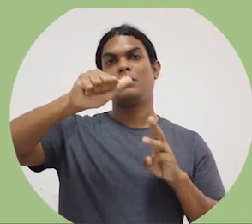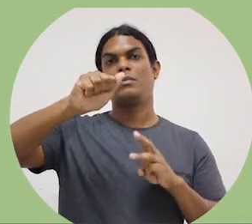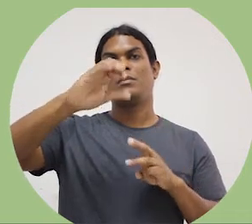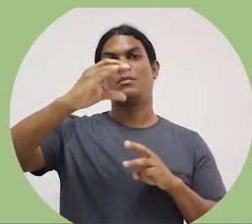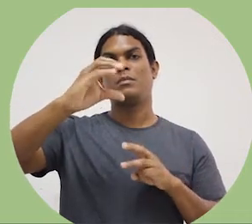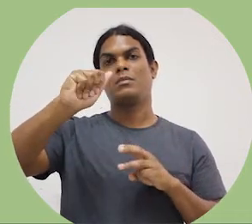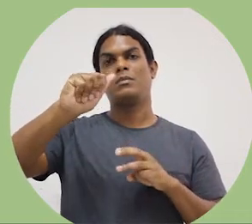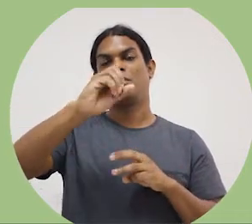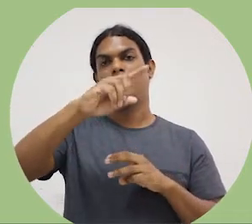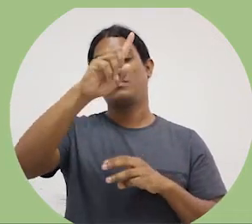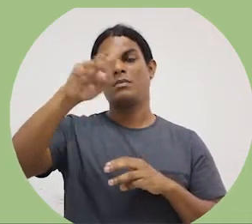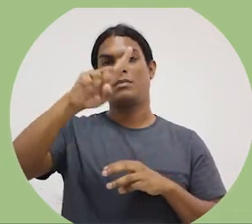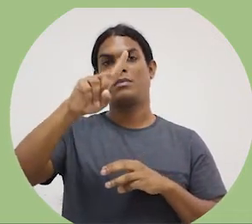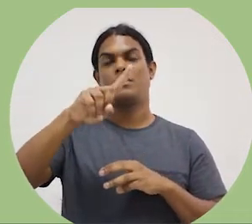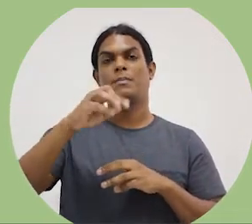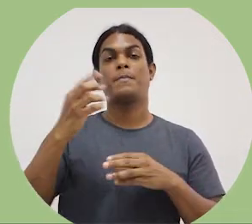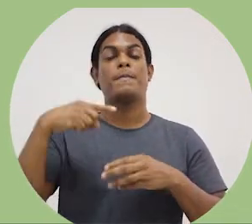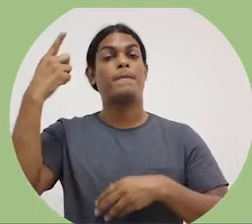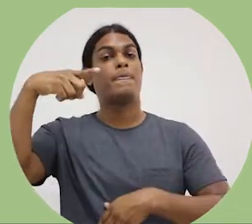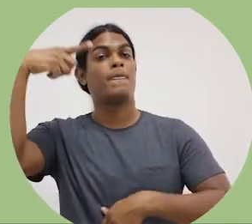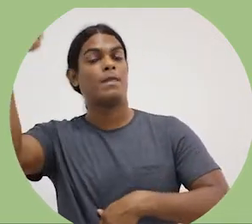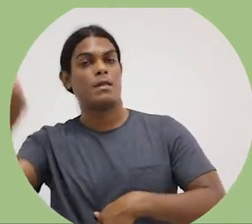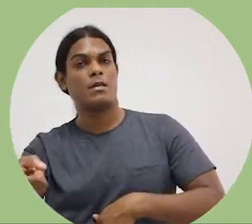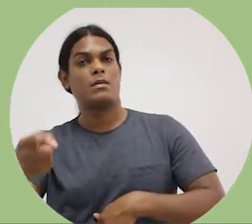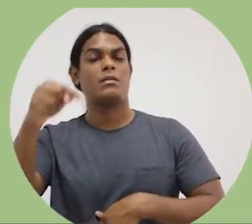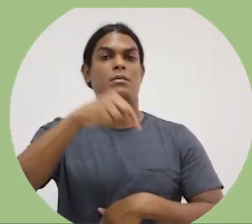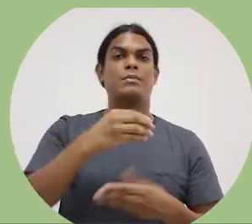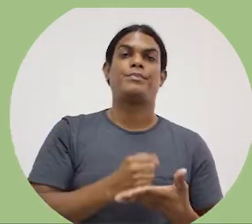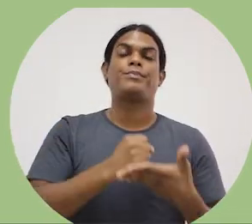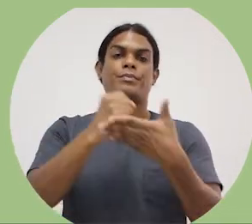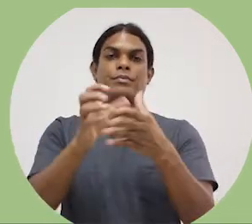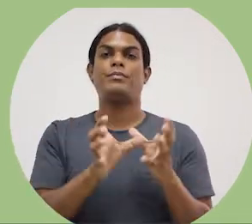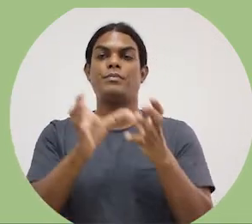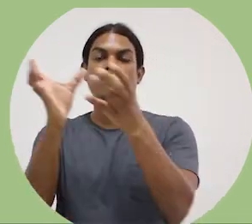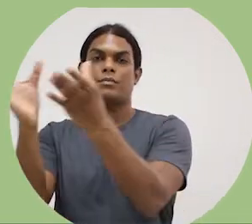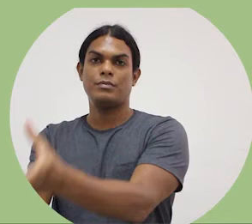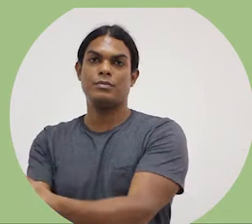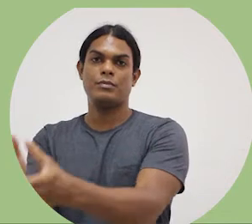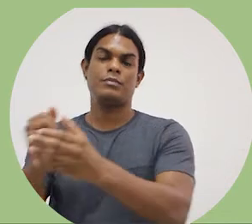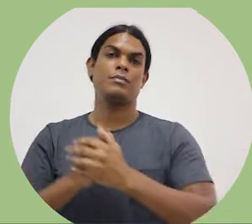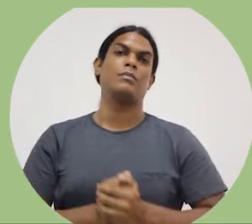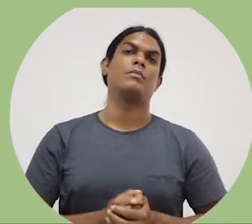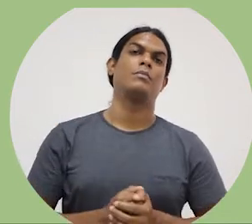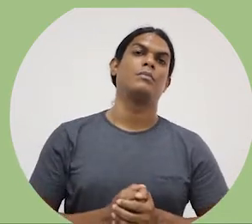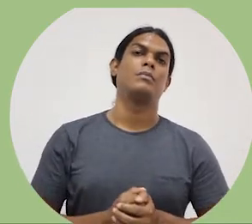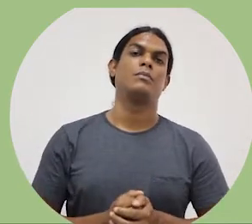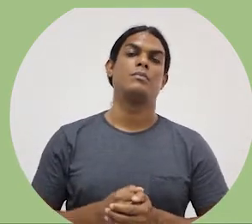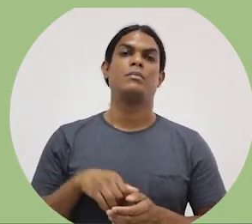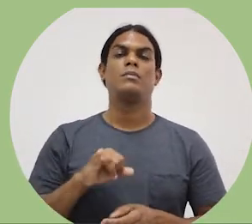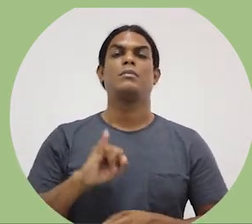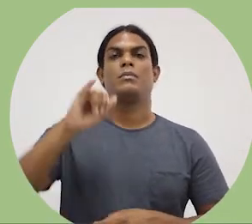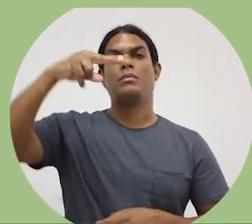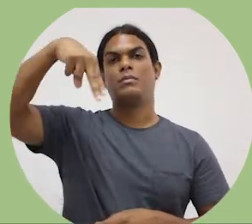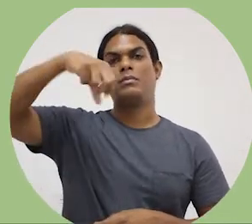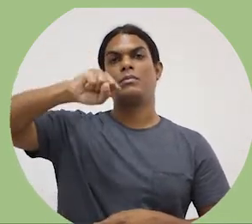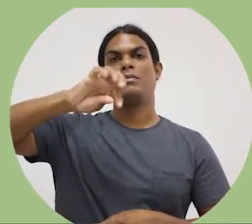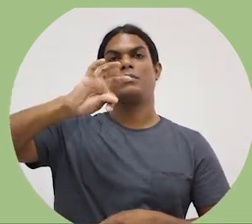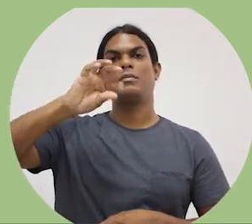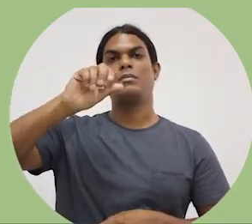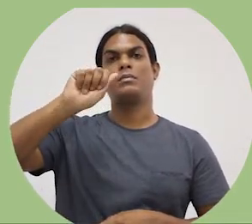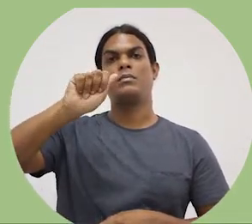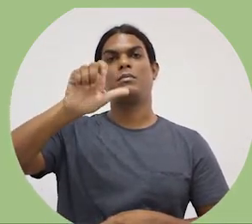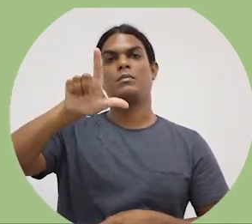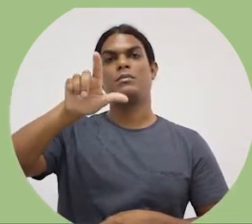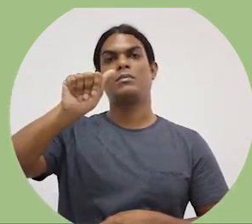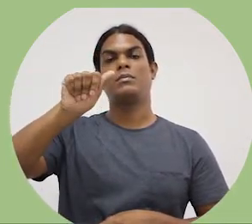posteriormente à execução da operação, como o próprio nome diz. Envolve instalação, garantias,